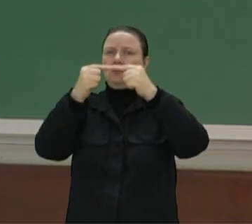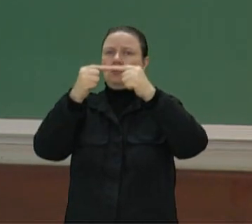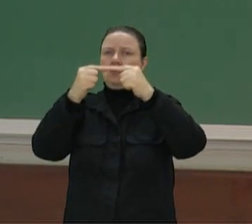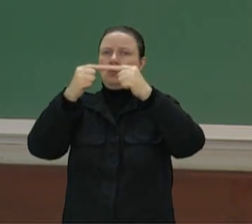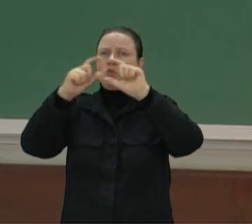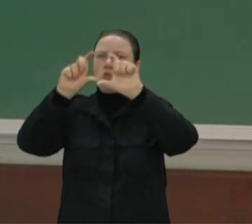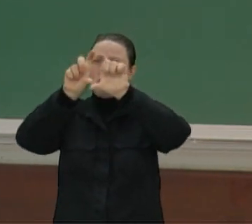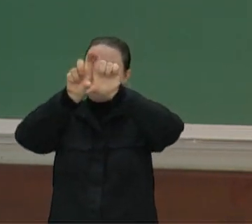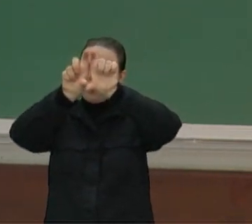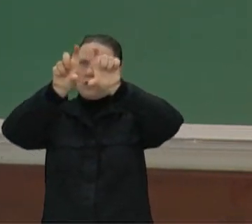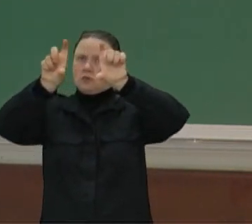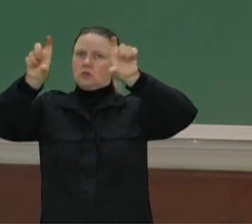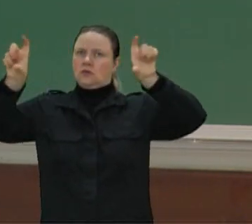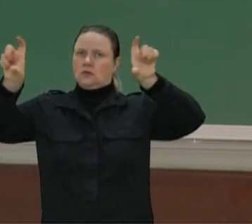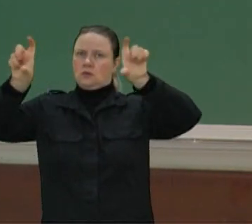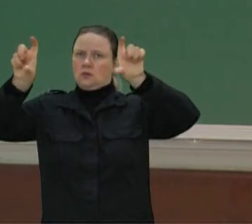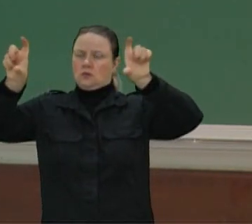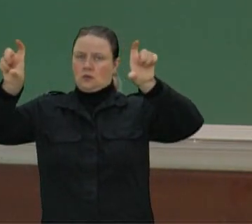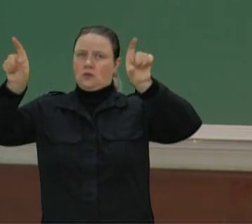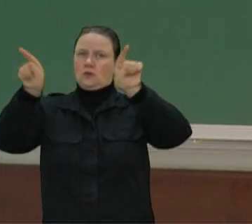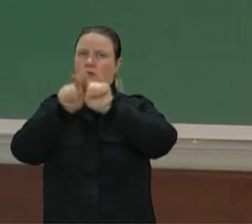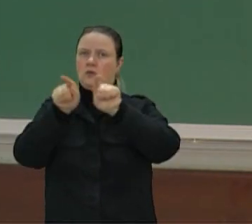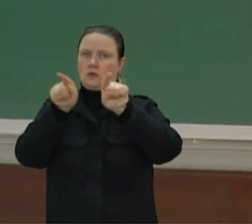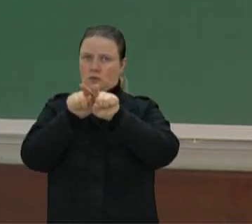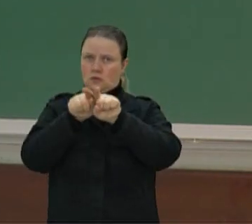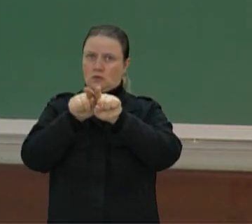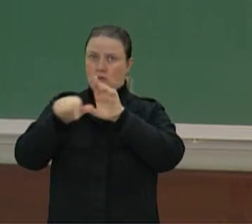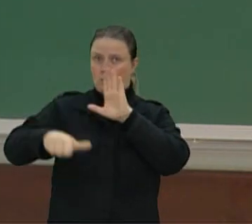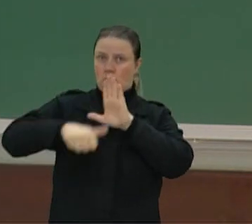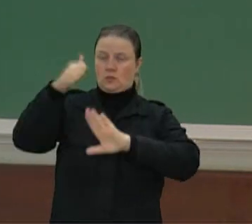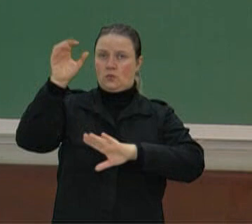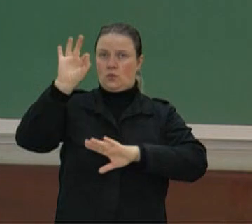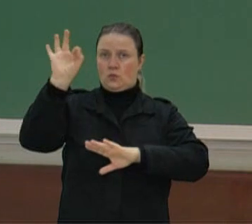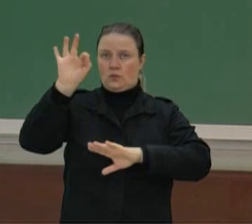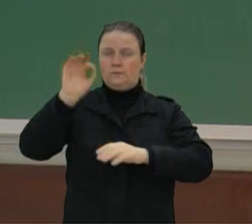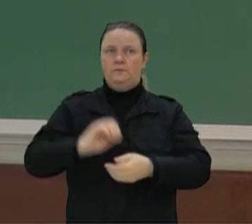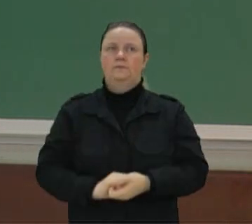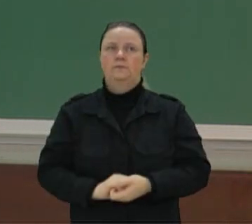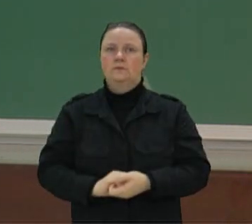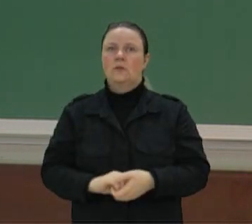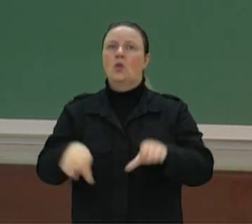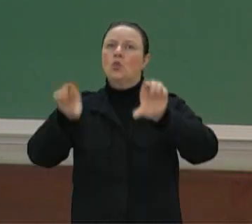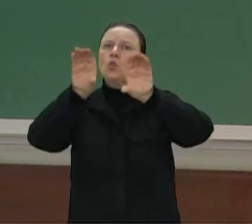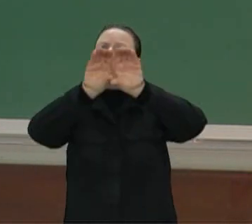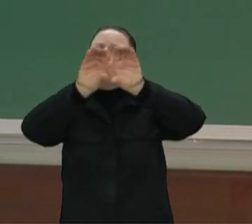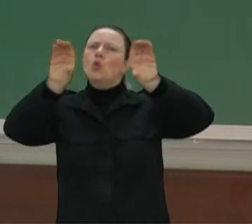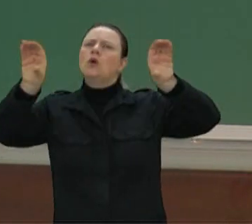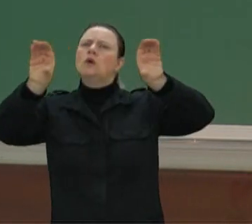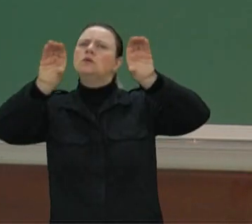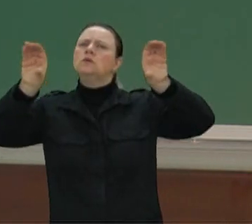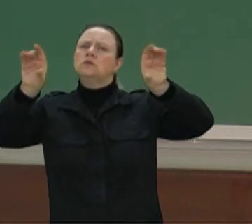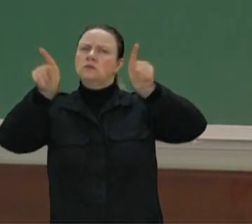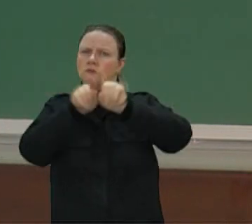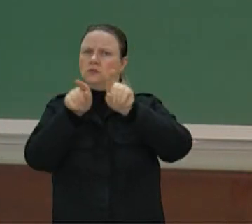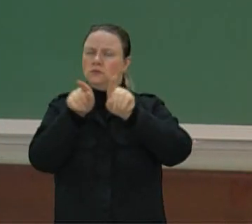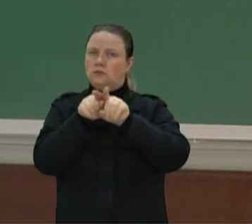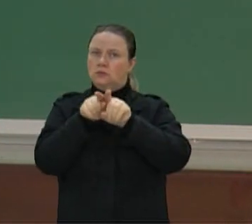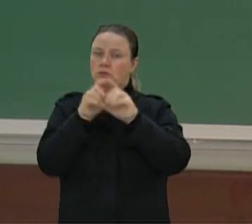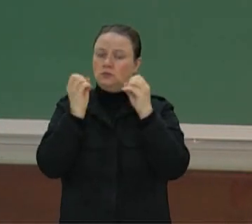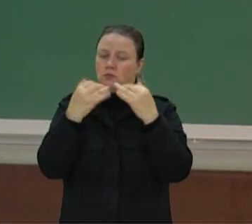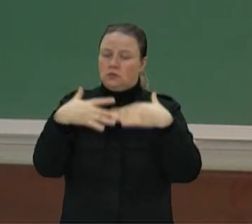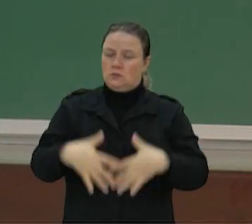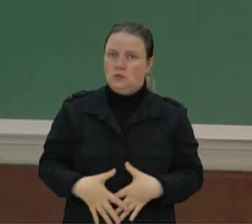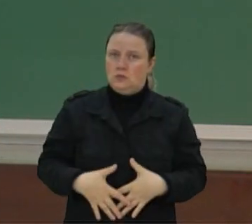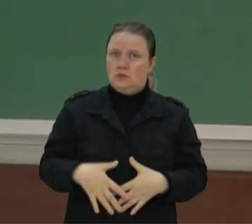do montante com a minha equação do primeiro grau, beleza? Com a minha função do primeiro grau. Tá? Eu estou falando de